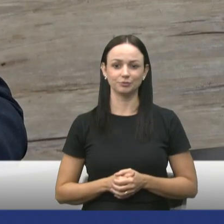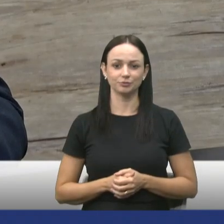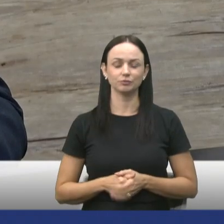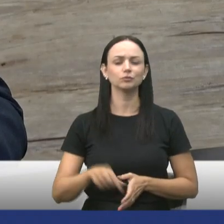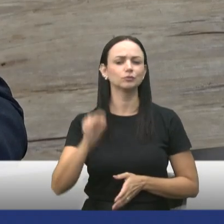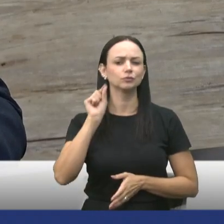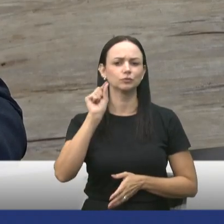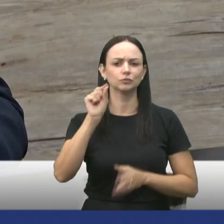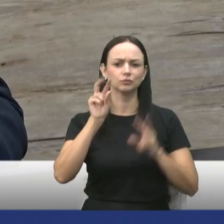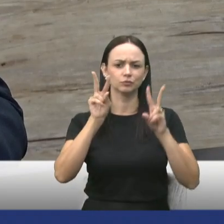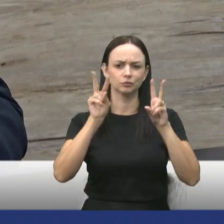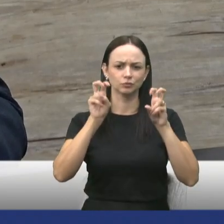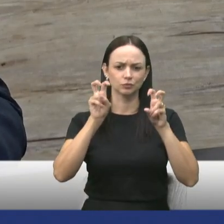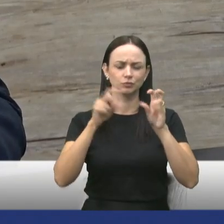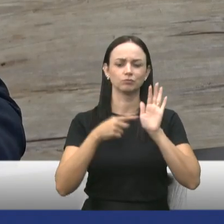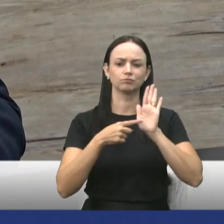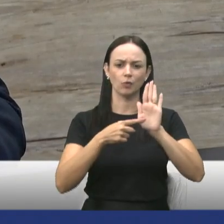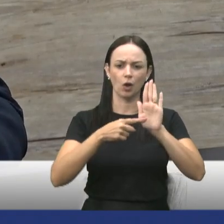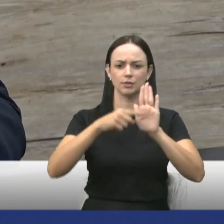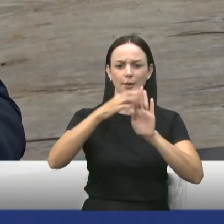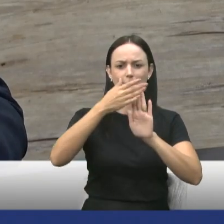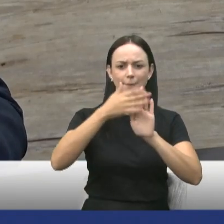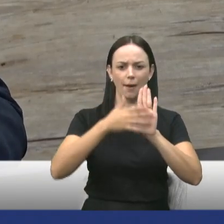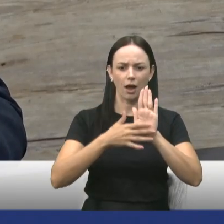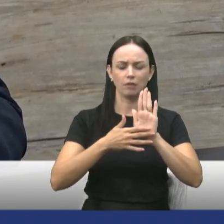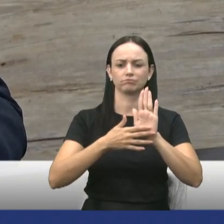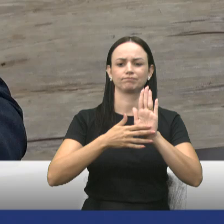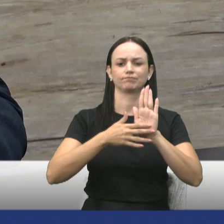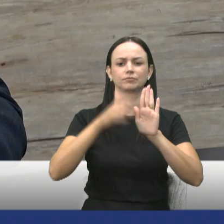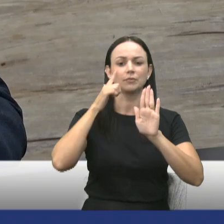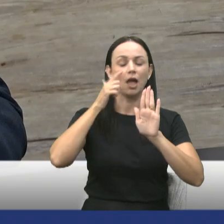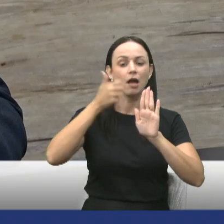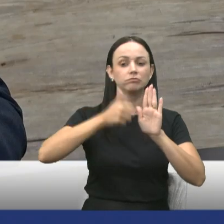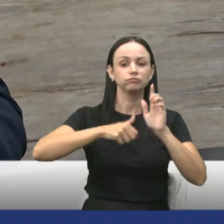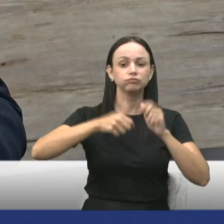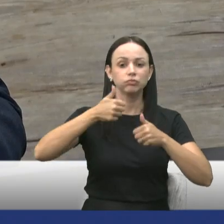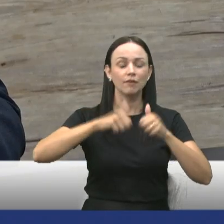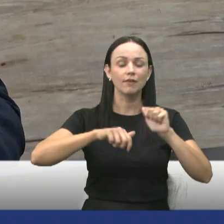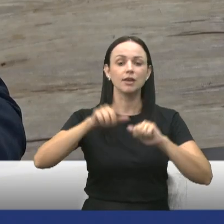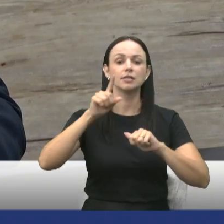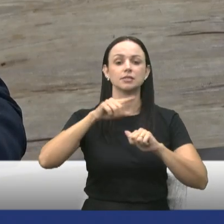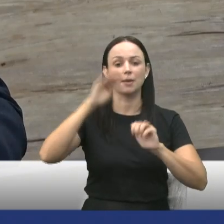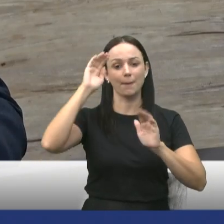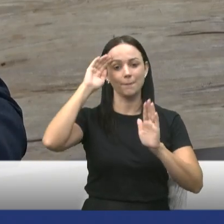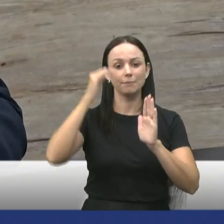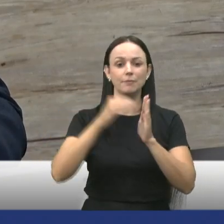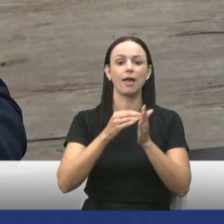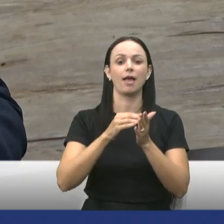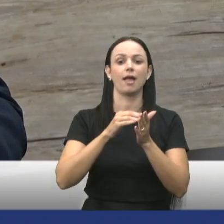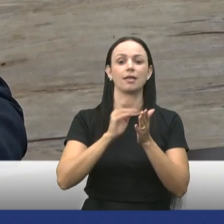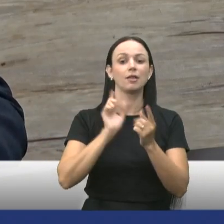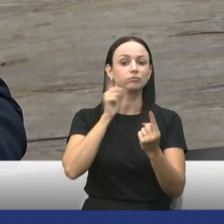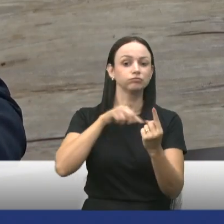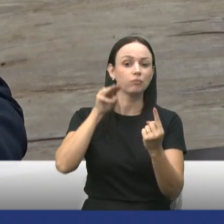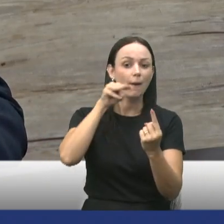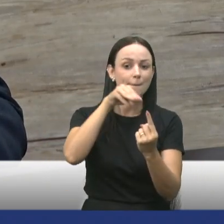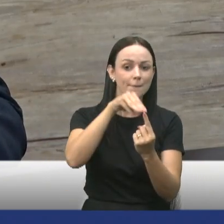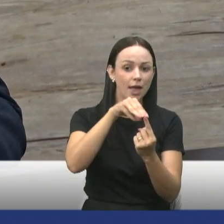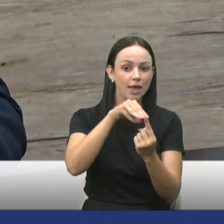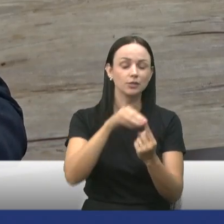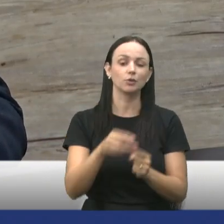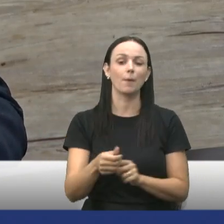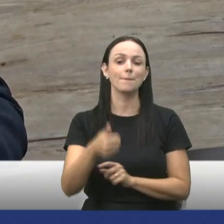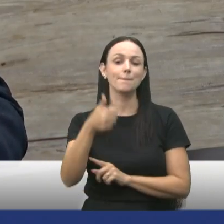referente aos demonstrativos, avaliação do cumprimento das metas do primeiro